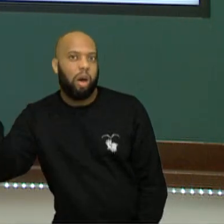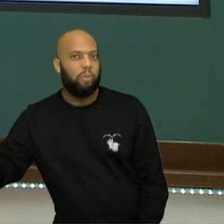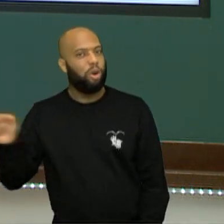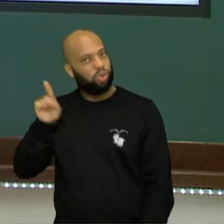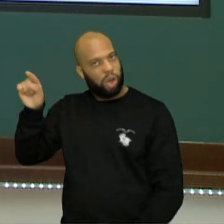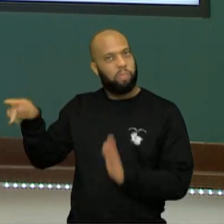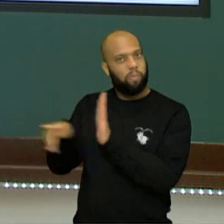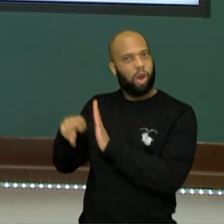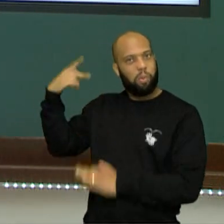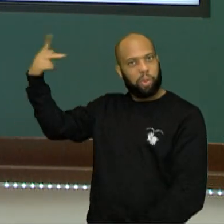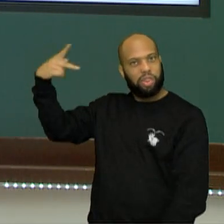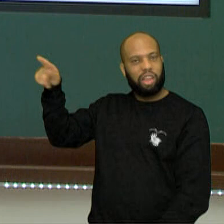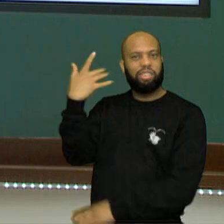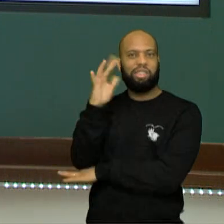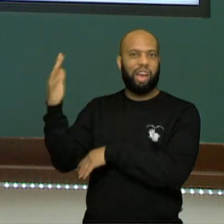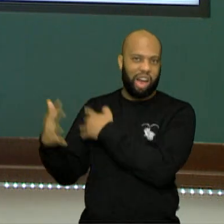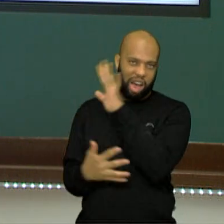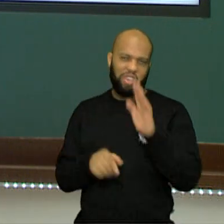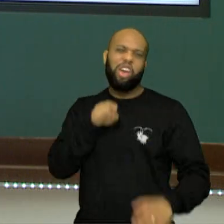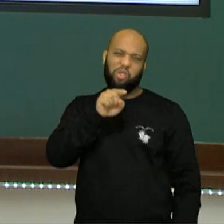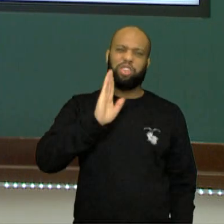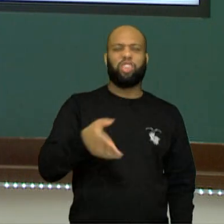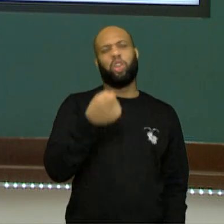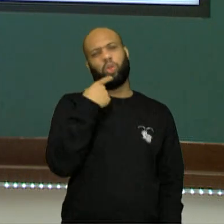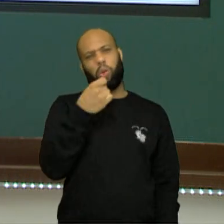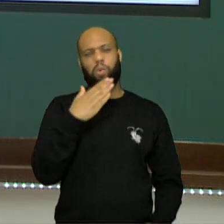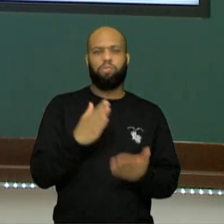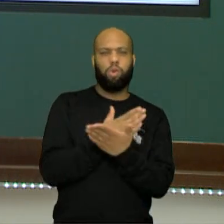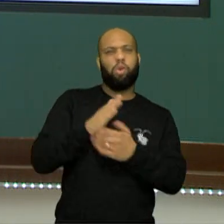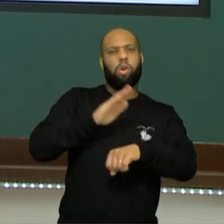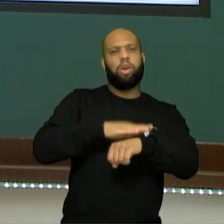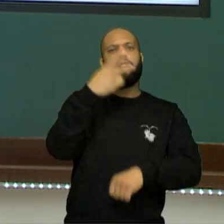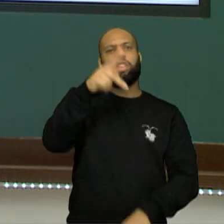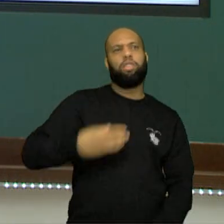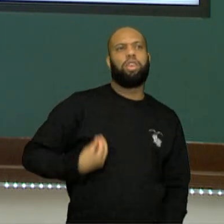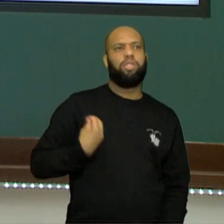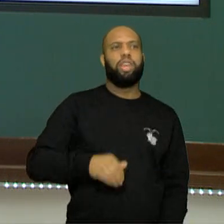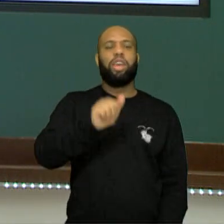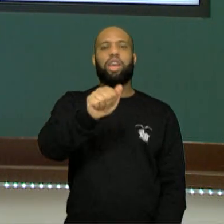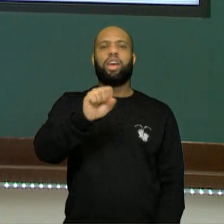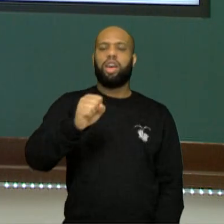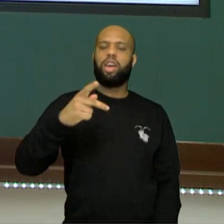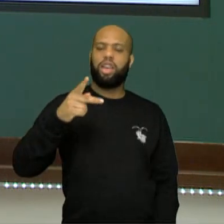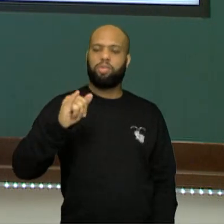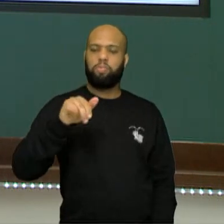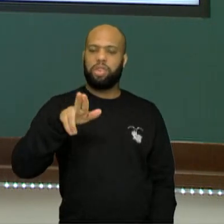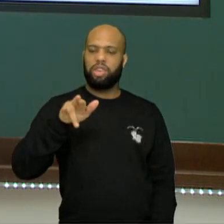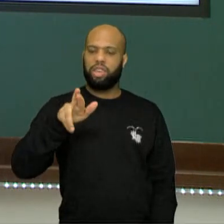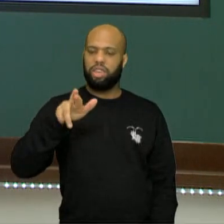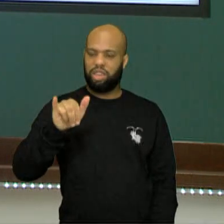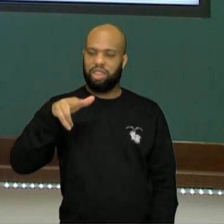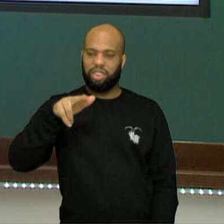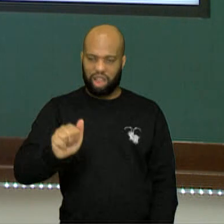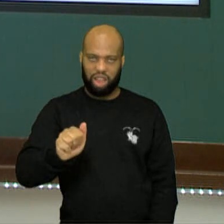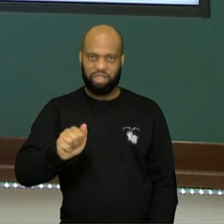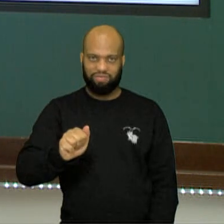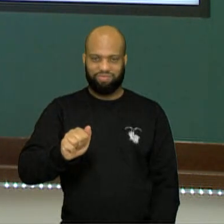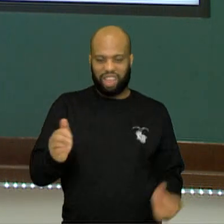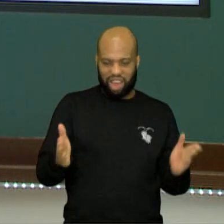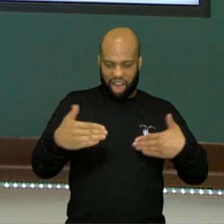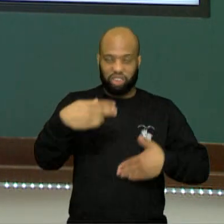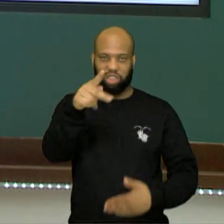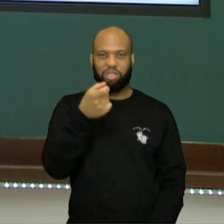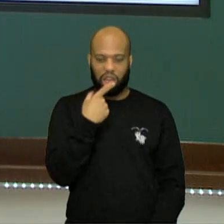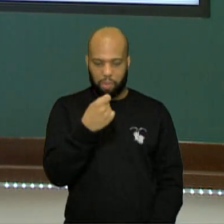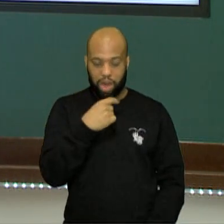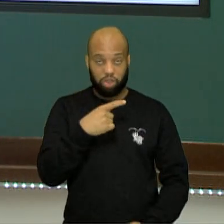com certeza, você tem ou já teve em algum momento uma aspirina na sua gaveta de remédios. E todo o conhecimento